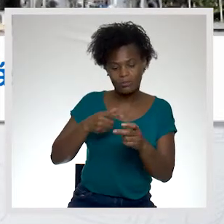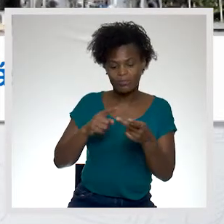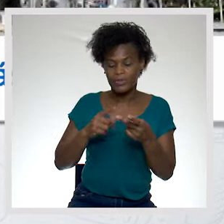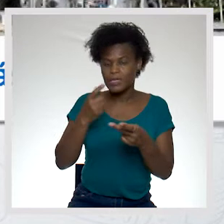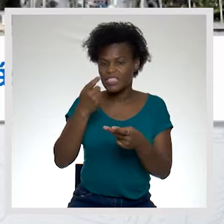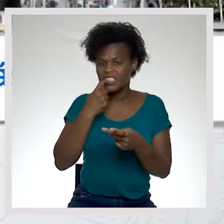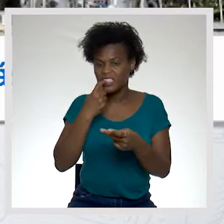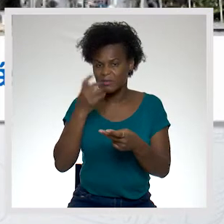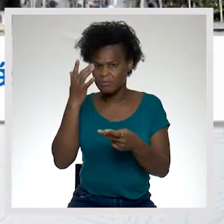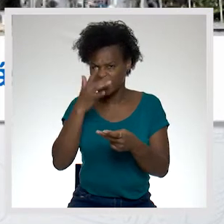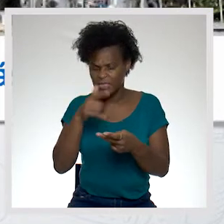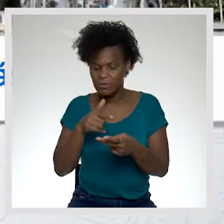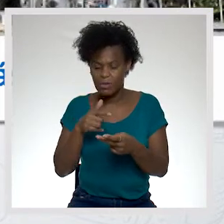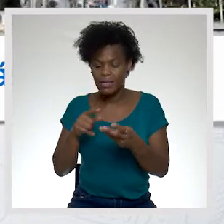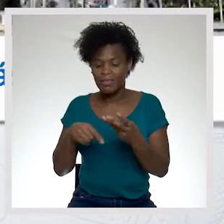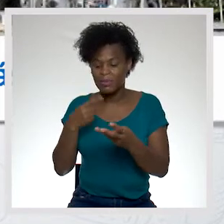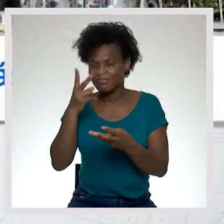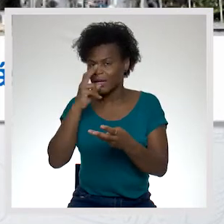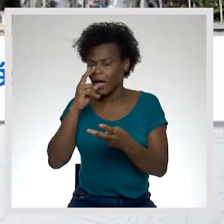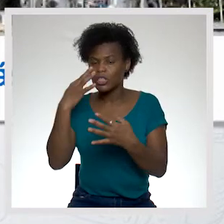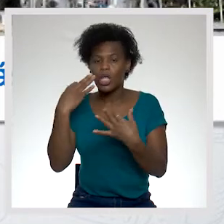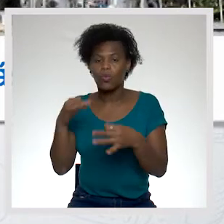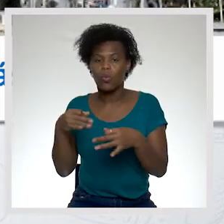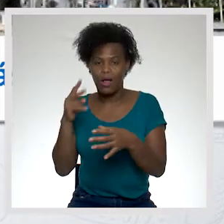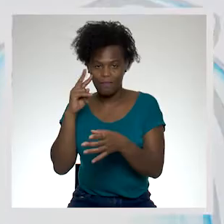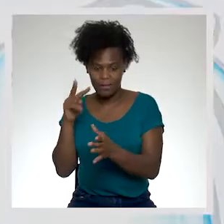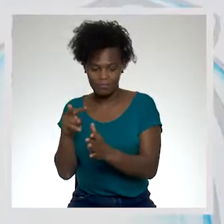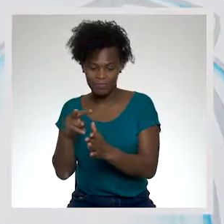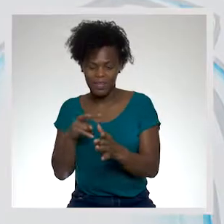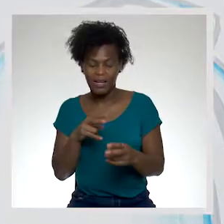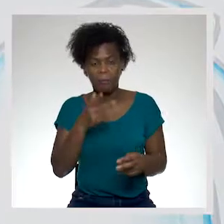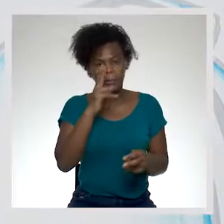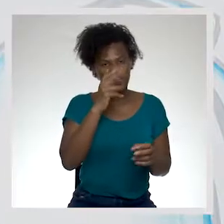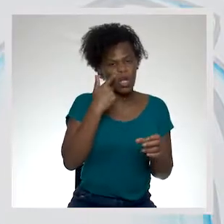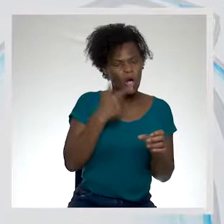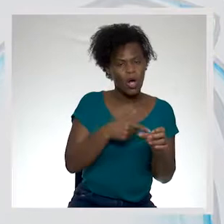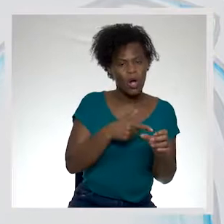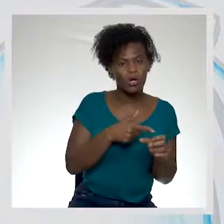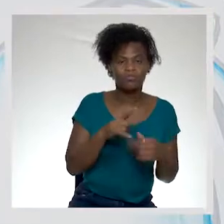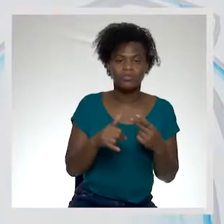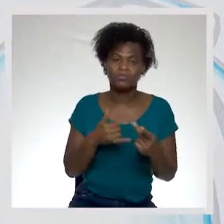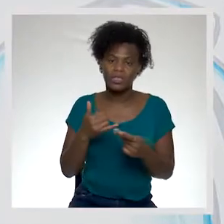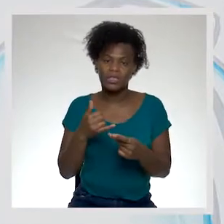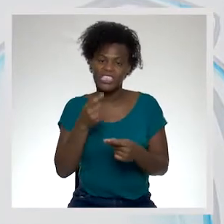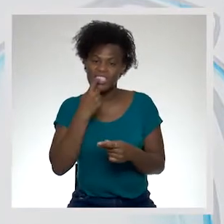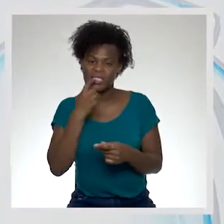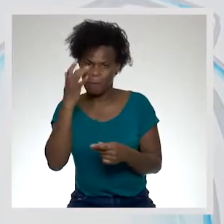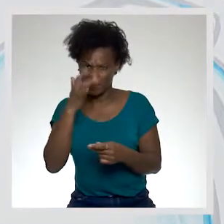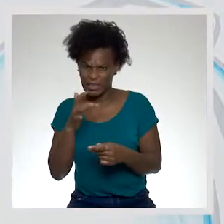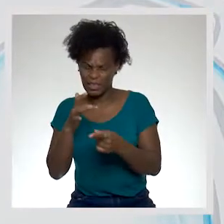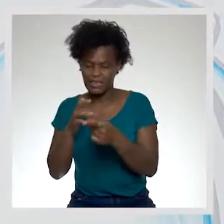mineral e gás natural. O petróleo, o carvão mineral e o gás